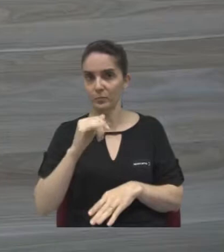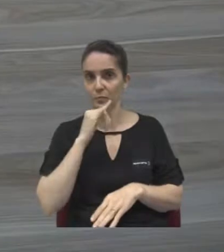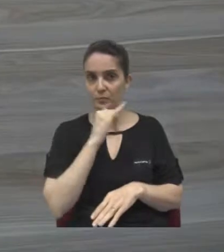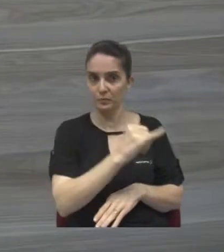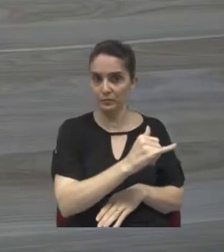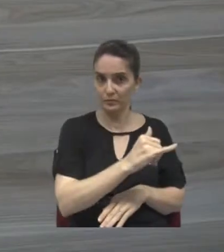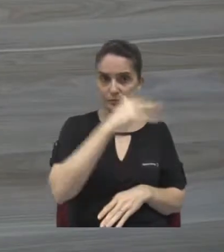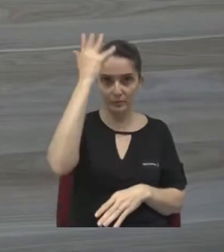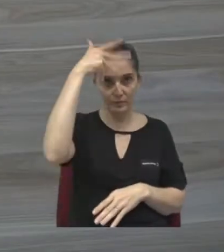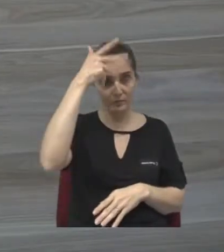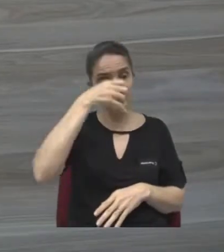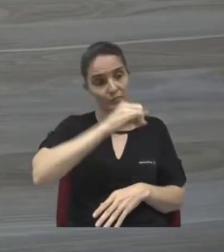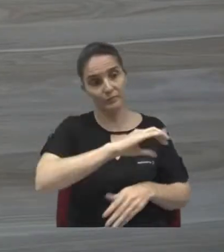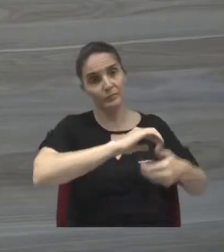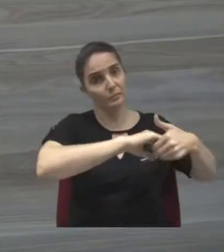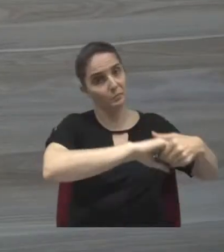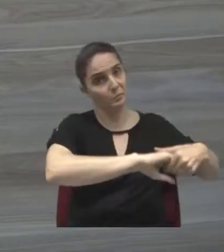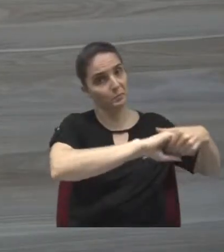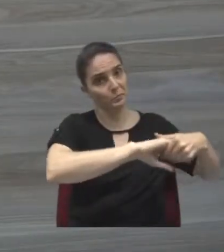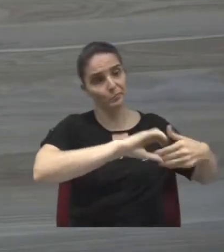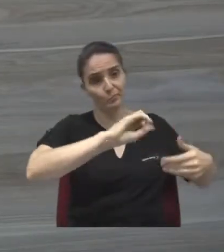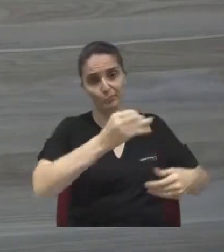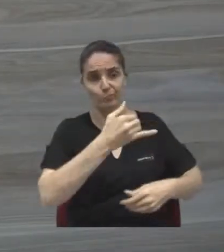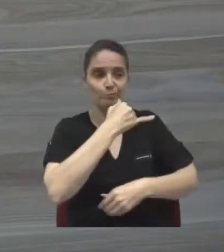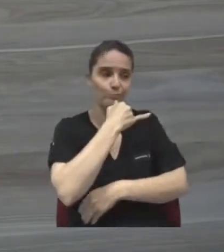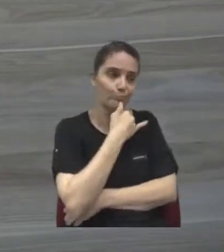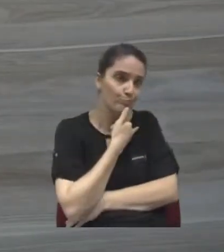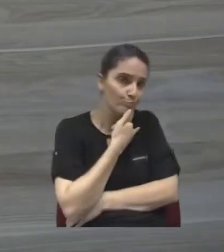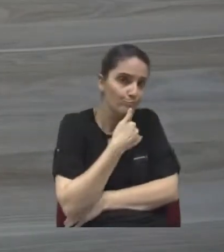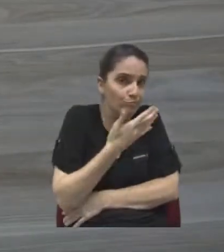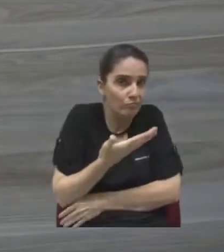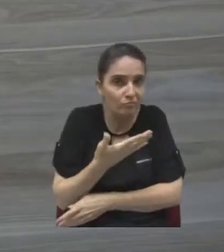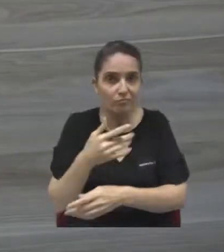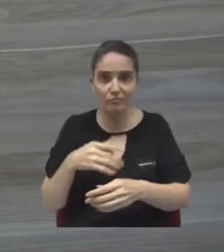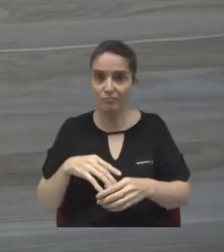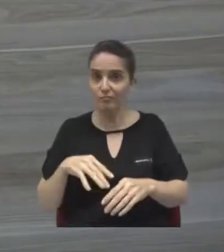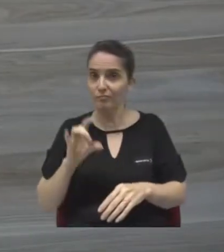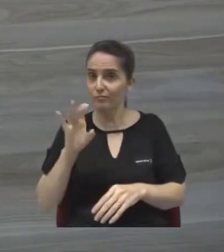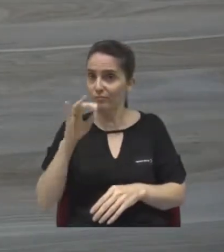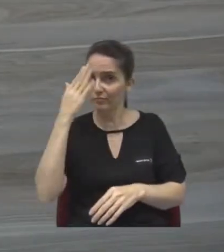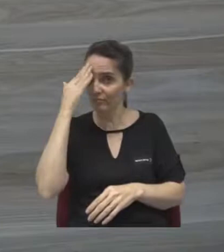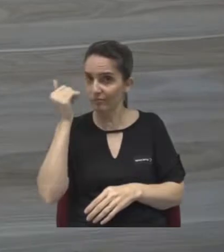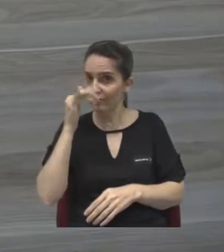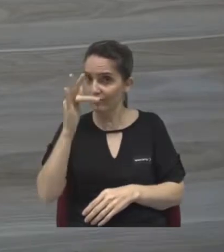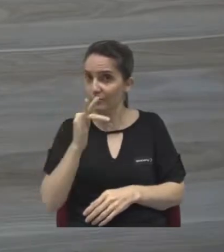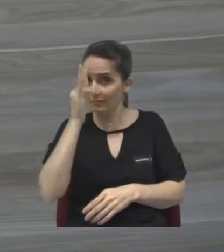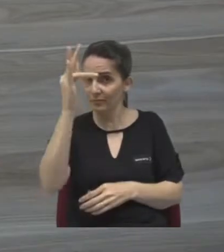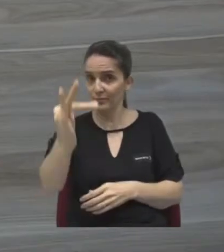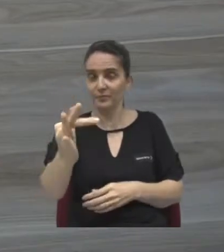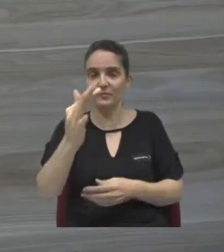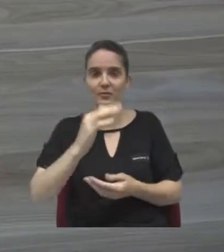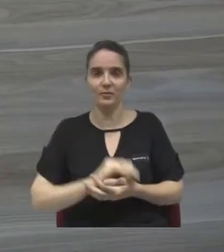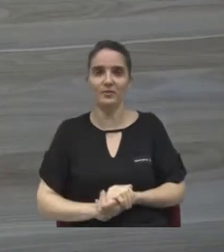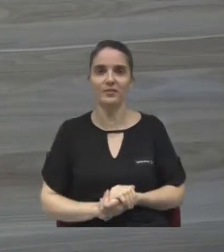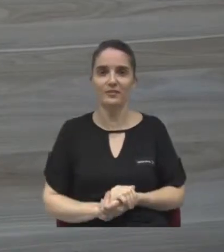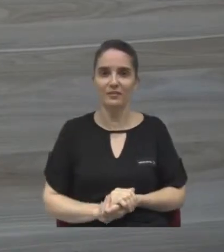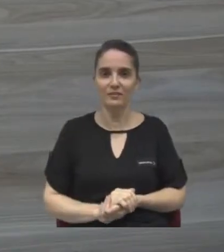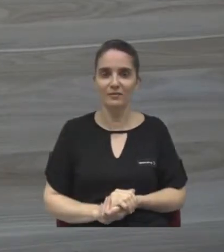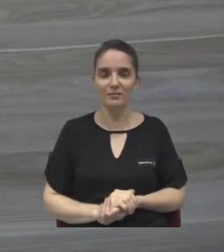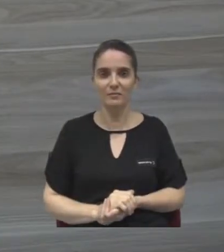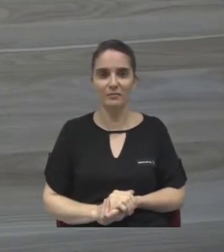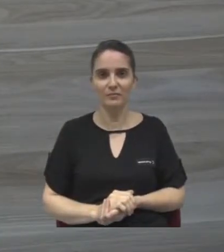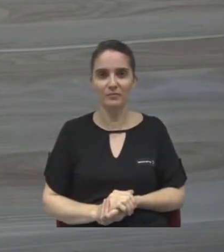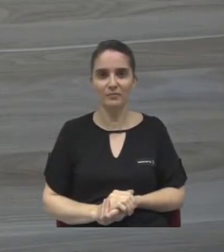se parabenizo ou se dou meus pêsames, mas saberemos futuramente. Mas, enfim,